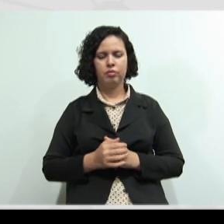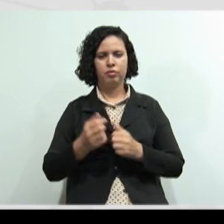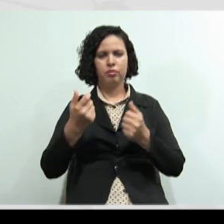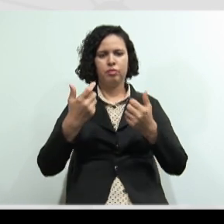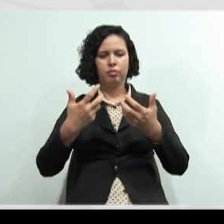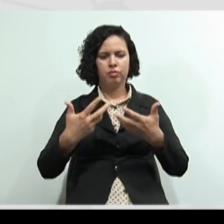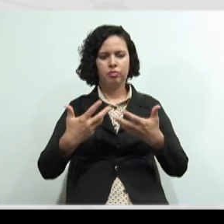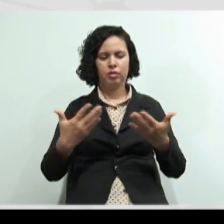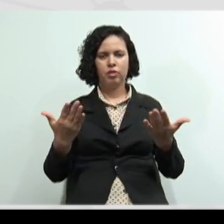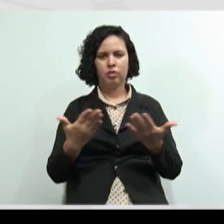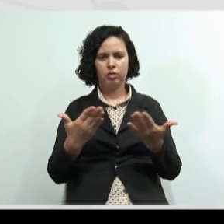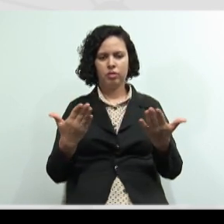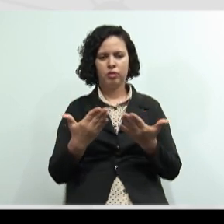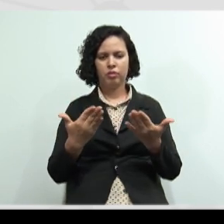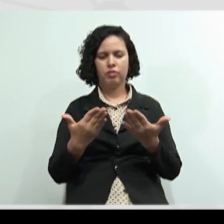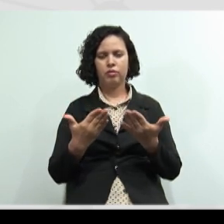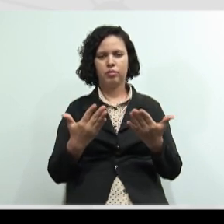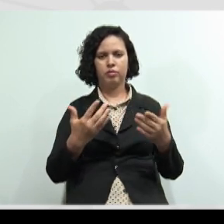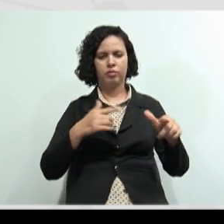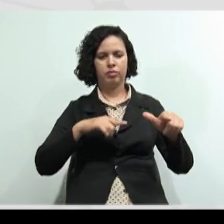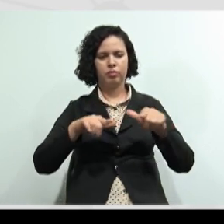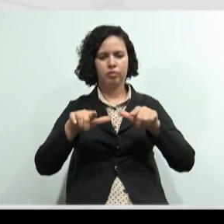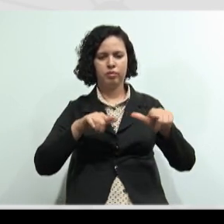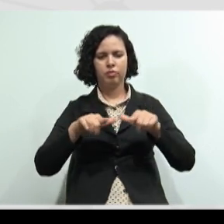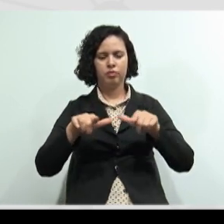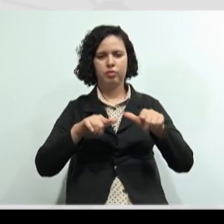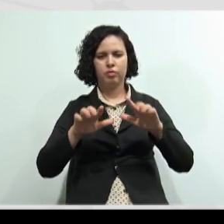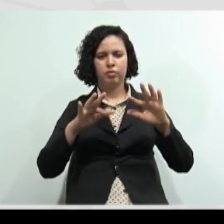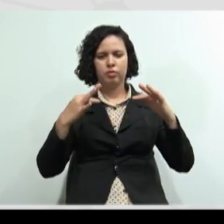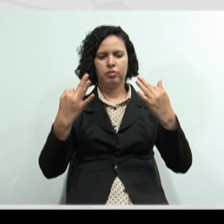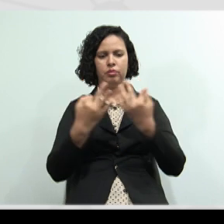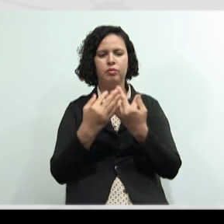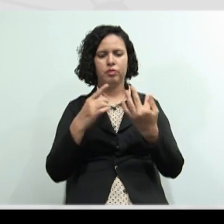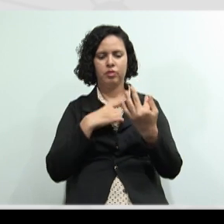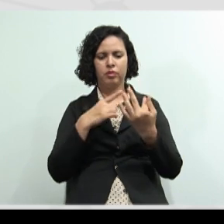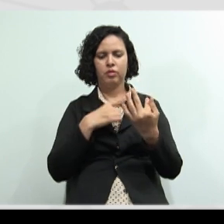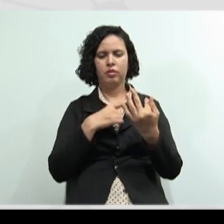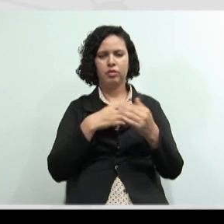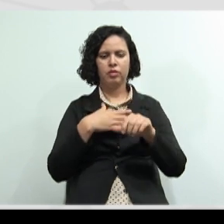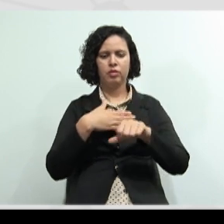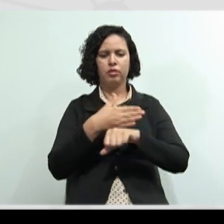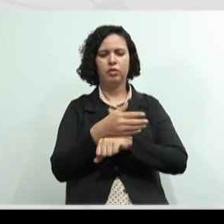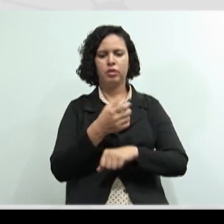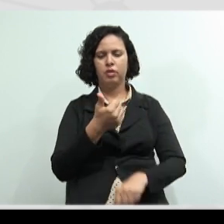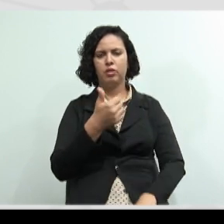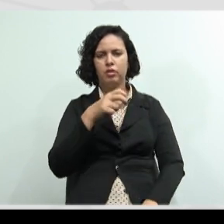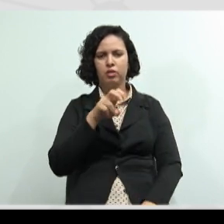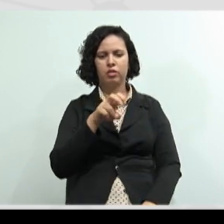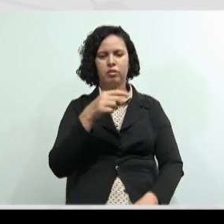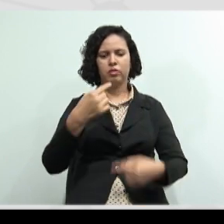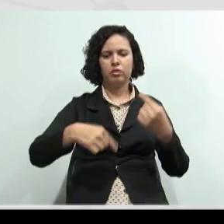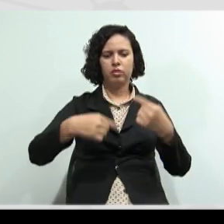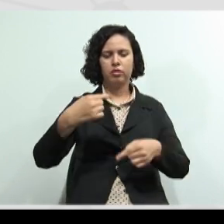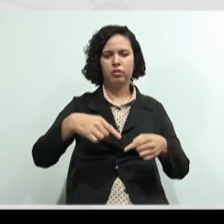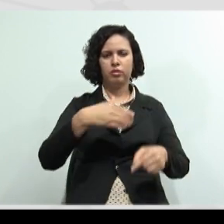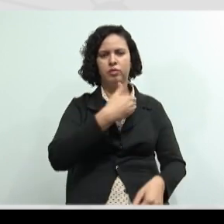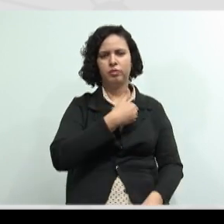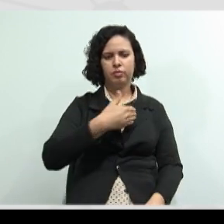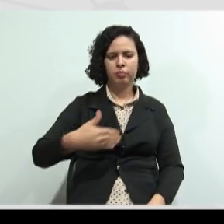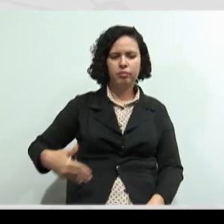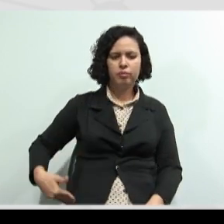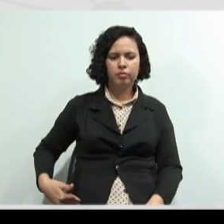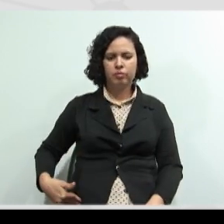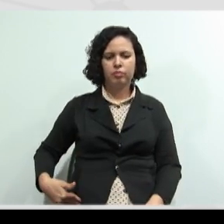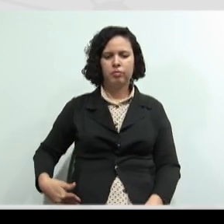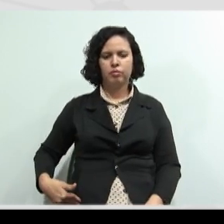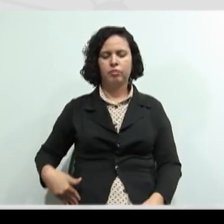que, atualmente, a agricultura familiar tem acesso a mais de 15 políticas públicas de apoio e fomento ao